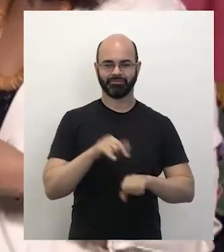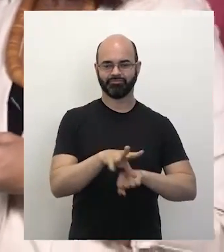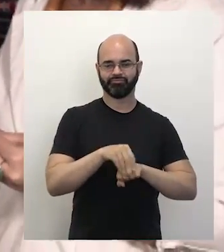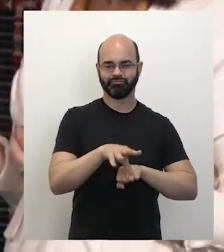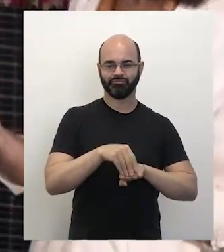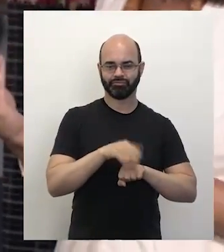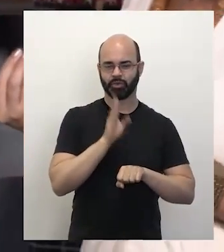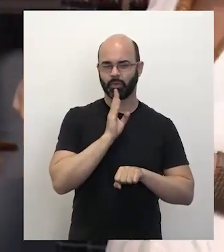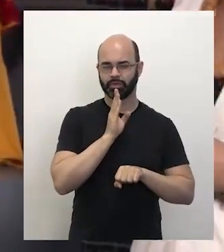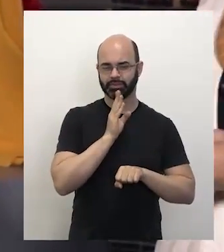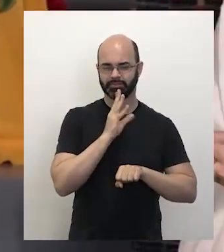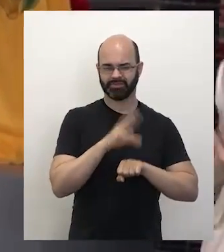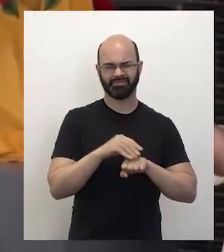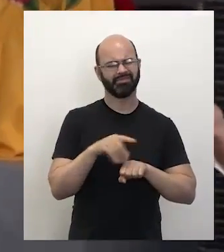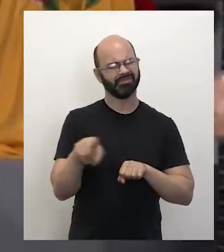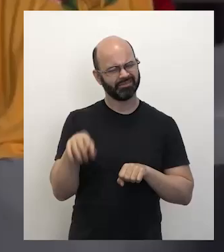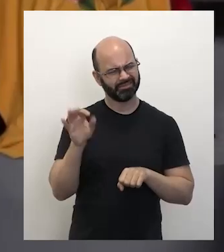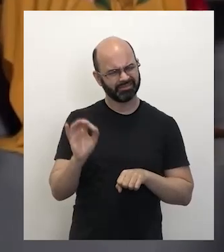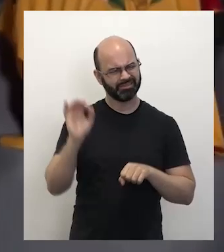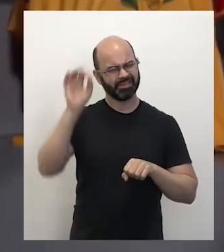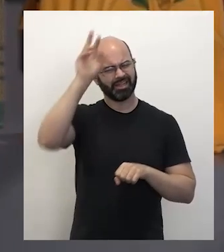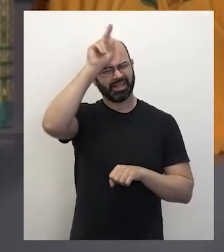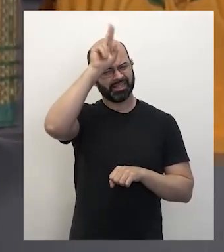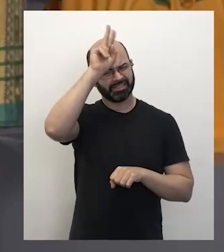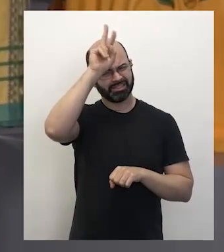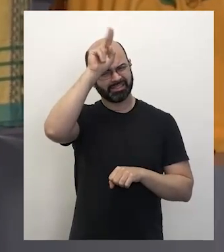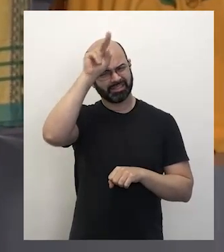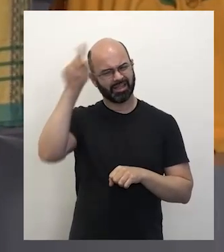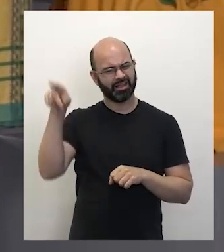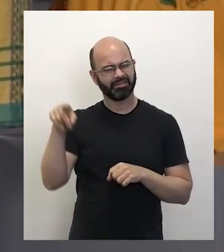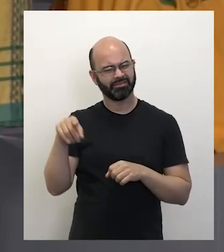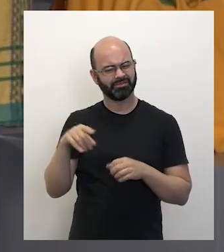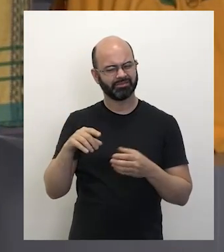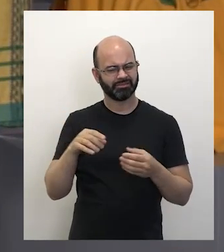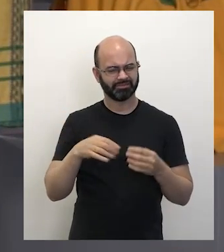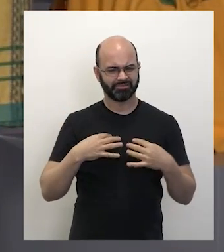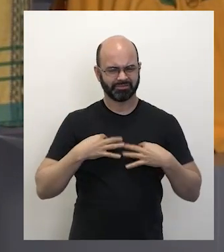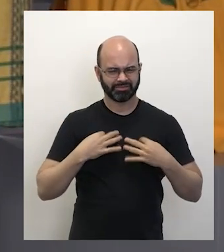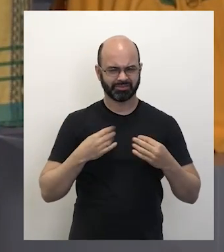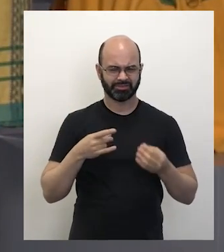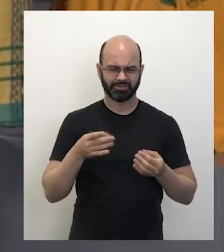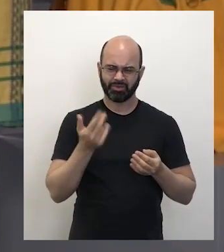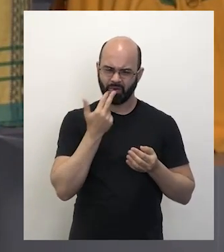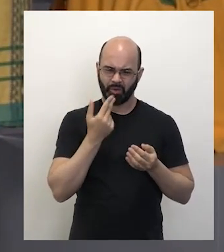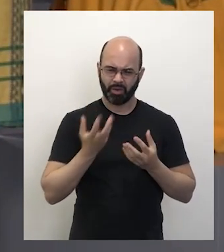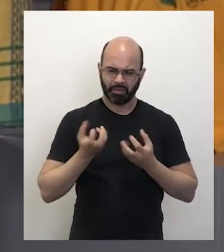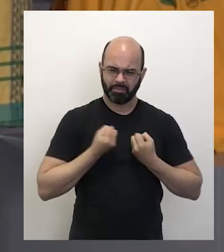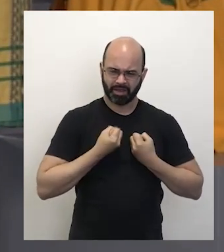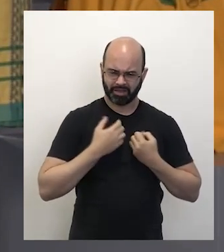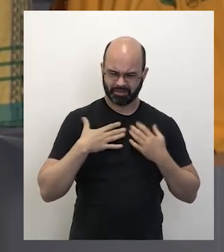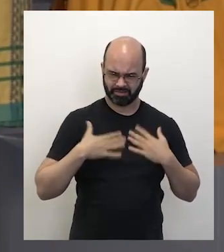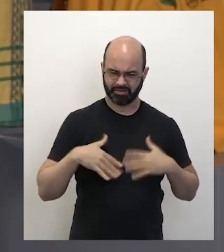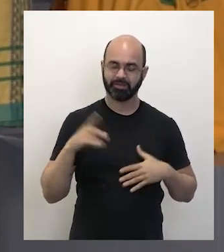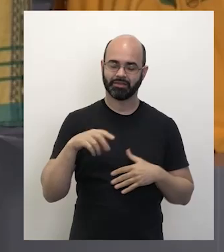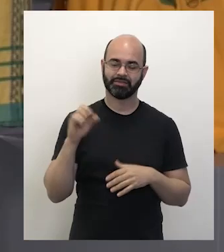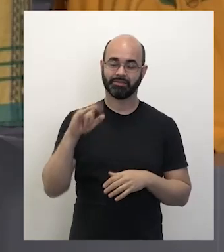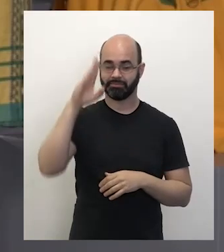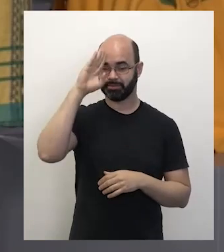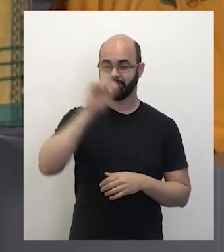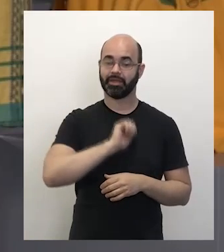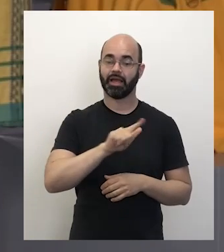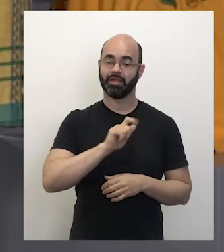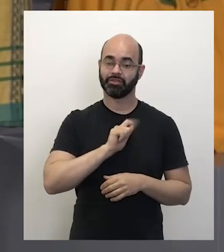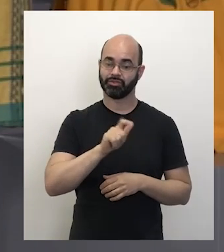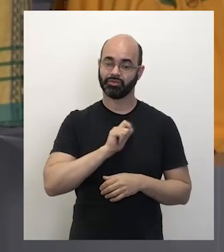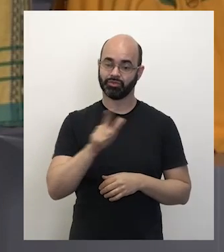com insetos. Exatamente, principalmente tonalidades de azul, né? Esse conhecimento foi passado de geração a geração,